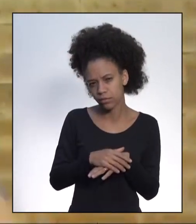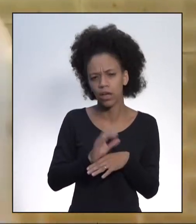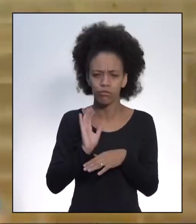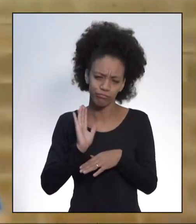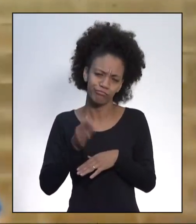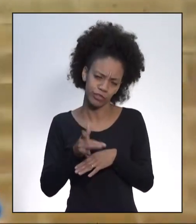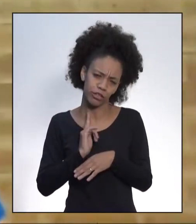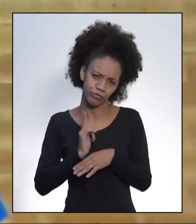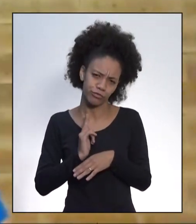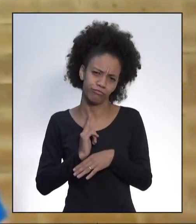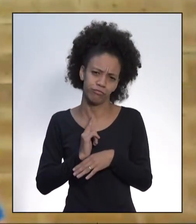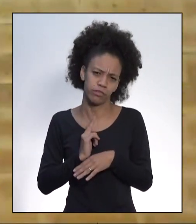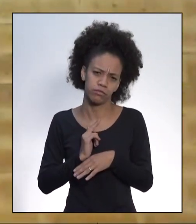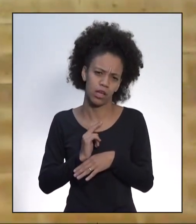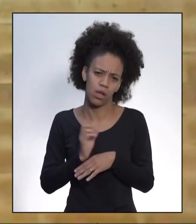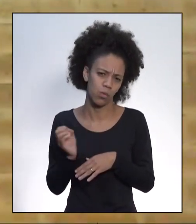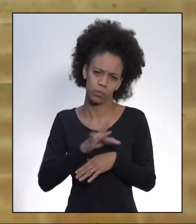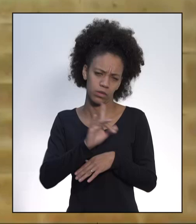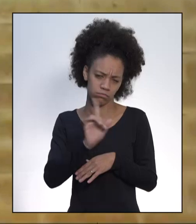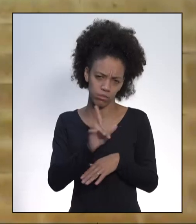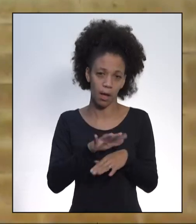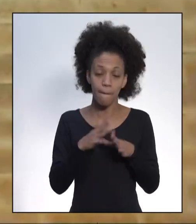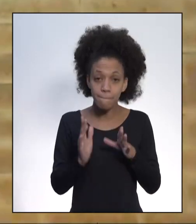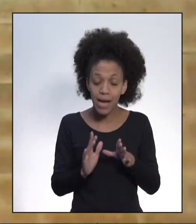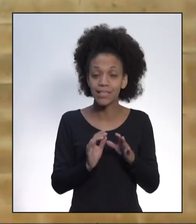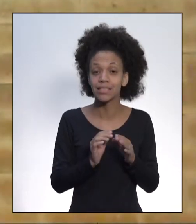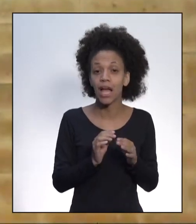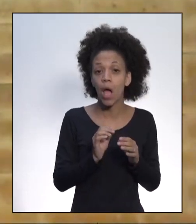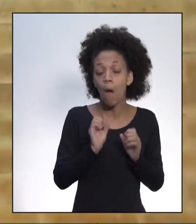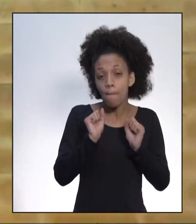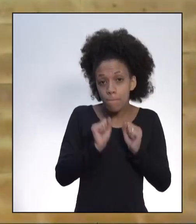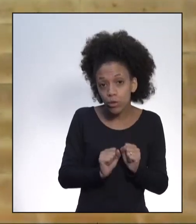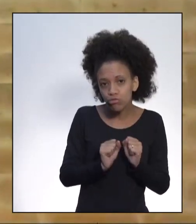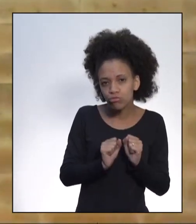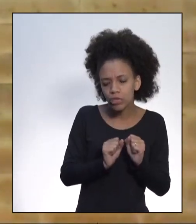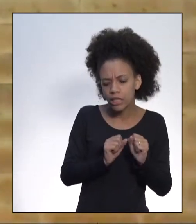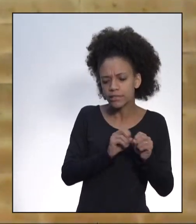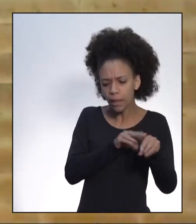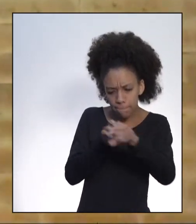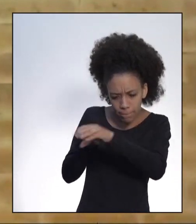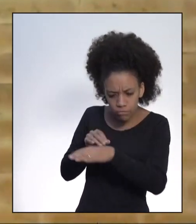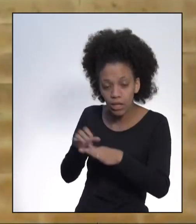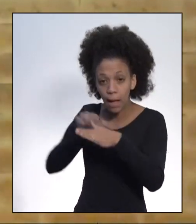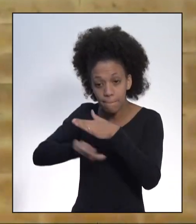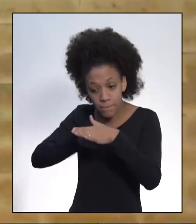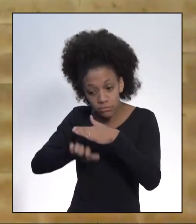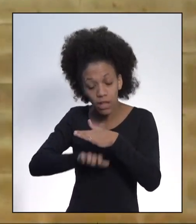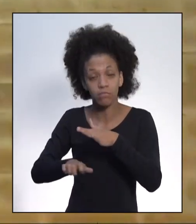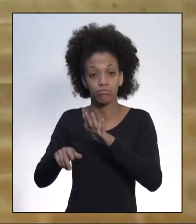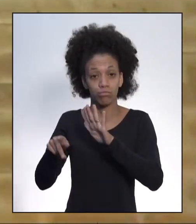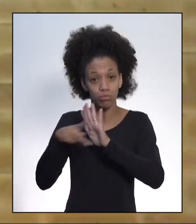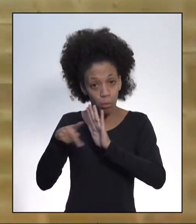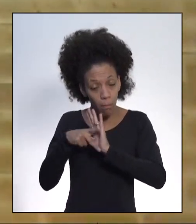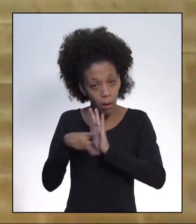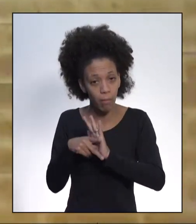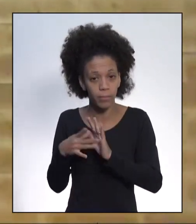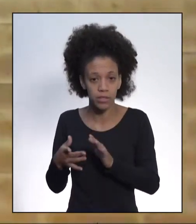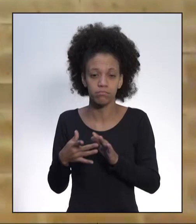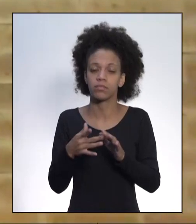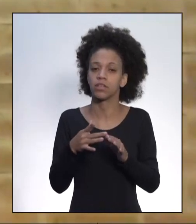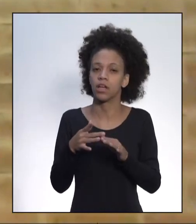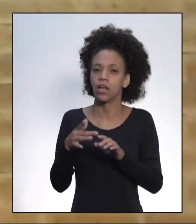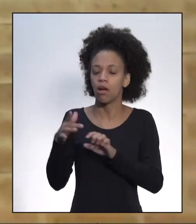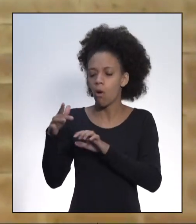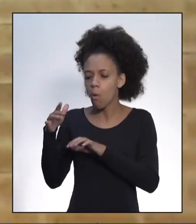no mercado, não foi nenhuma grande inovação minha, que eu pudesse ir para as empresas e dar aula em company para as empresas, para os empresários. Eu vou até a empresa, tem lá um